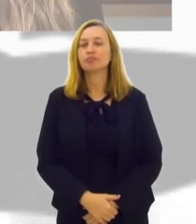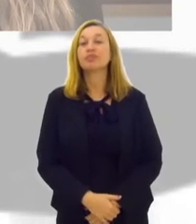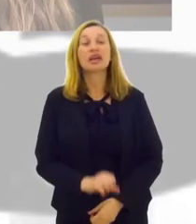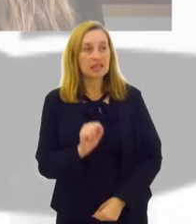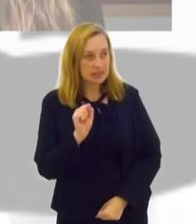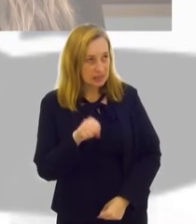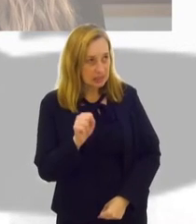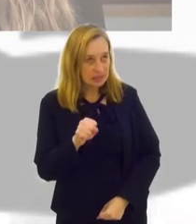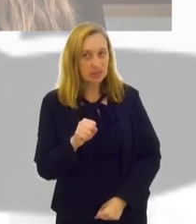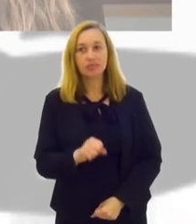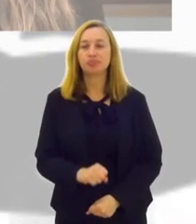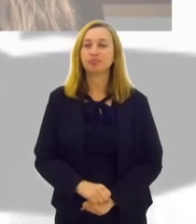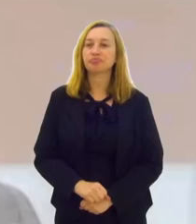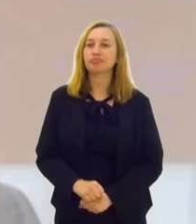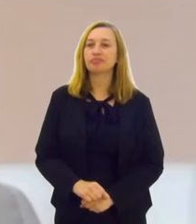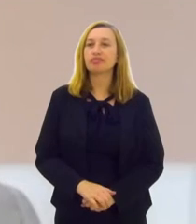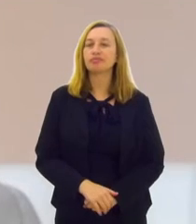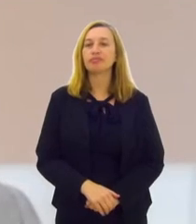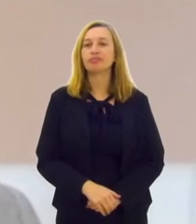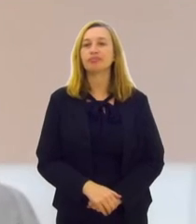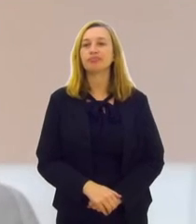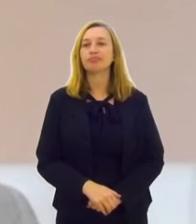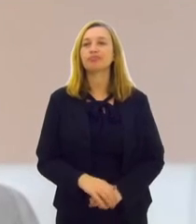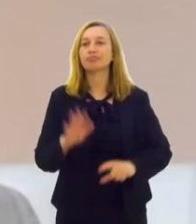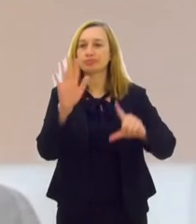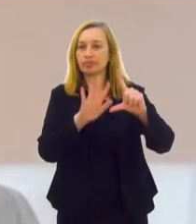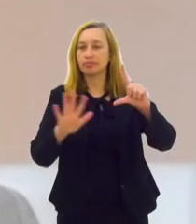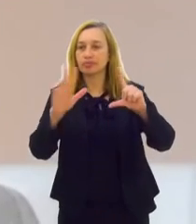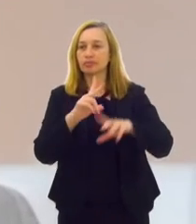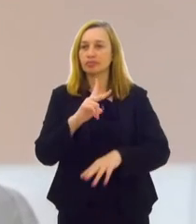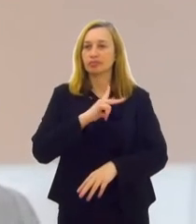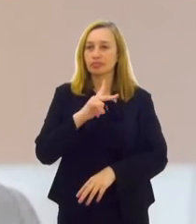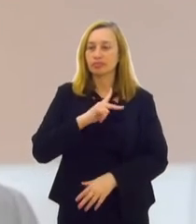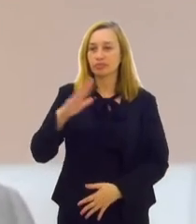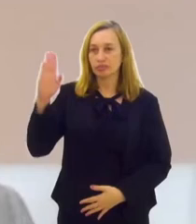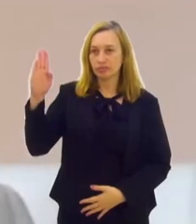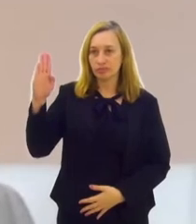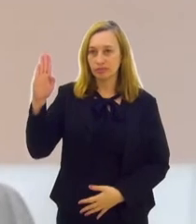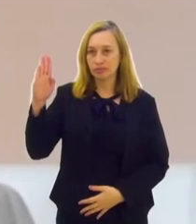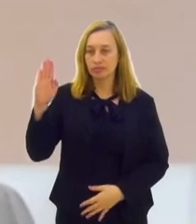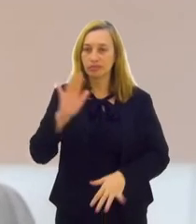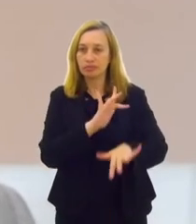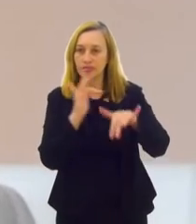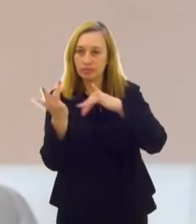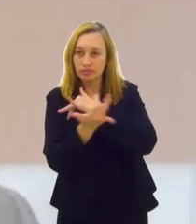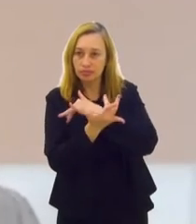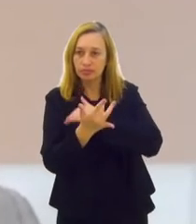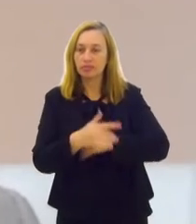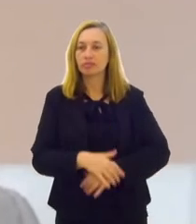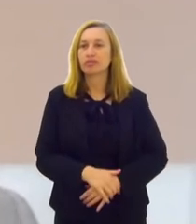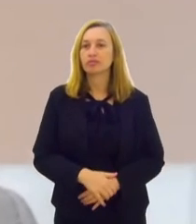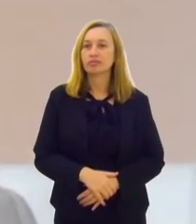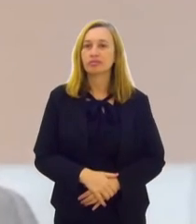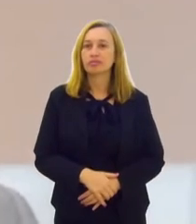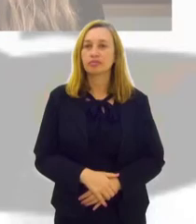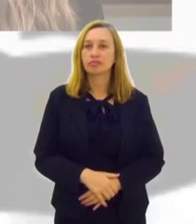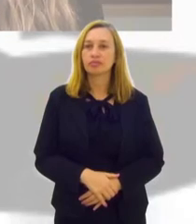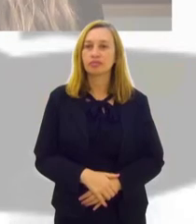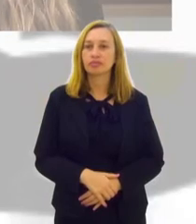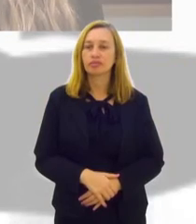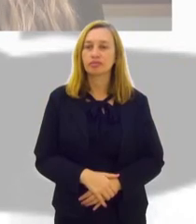candidatos? Ah, sim. As páginas dos próprios candidatos em suas redes sociais e páginas de